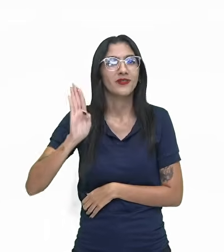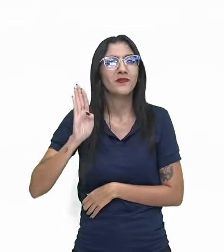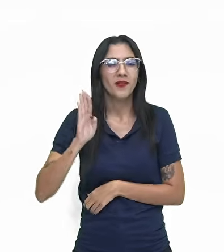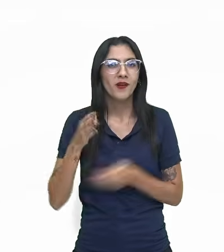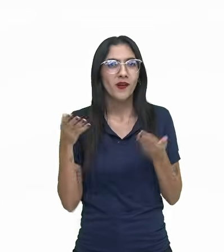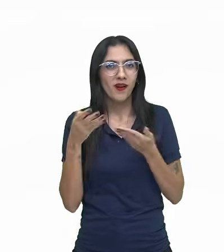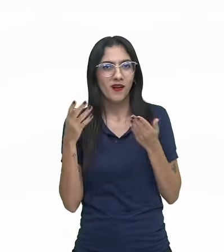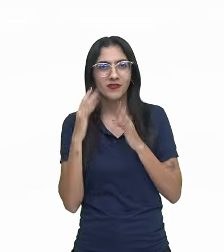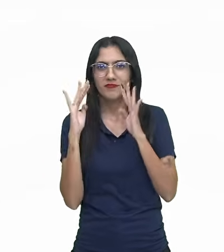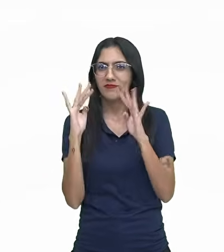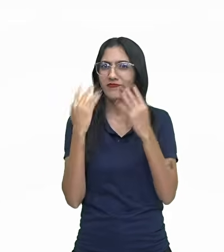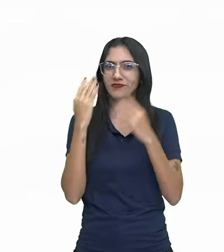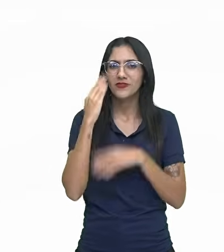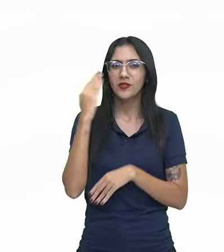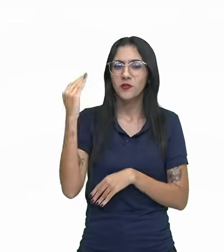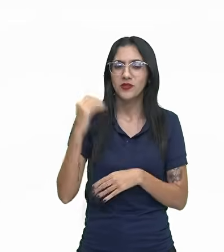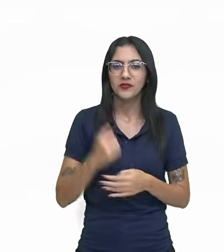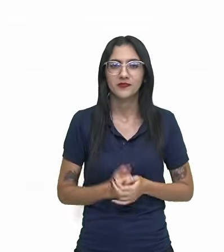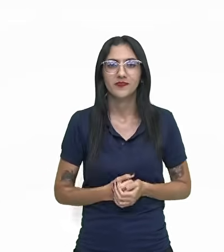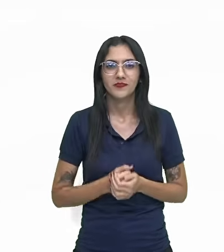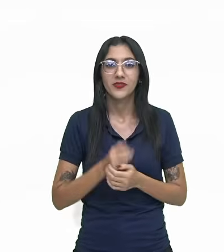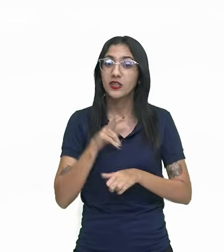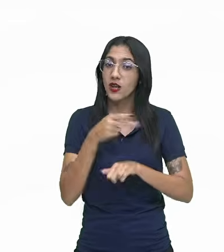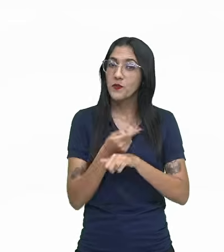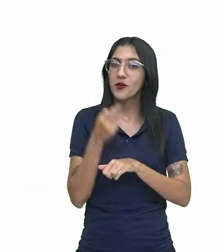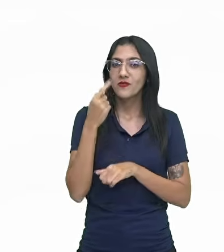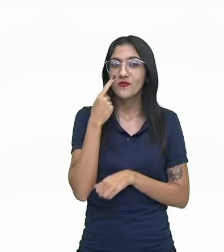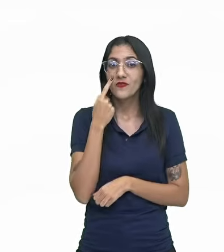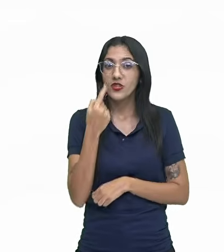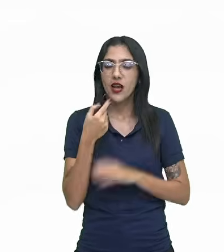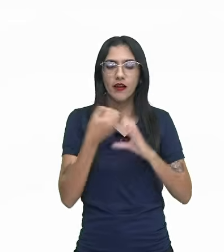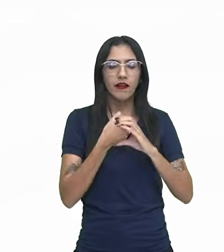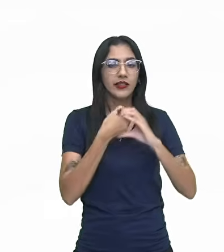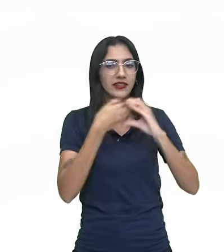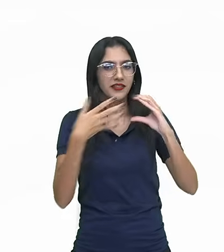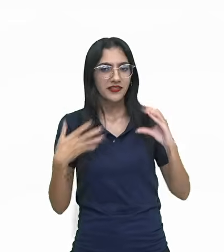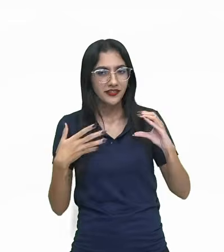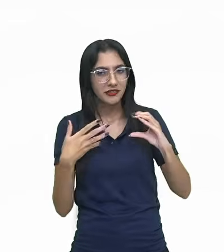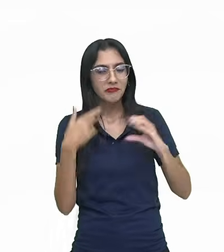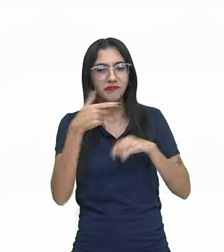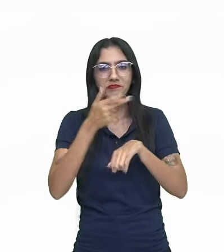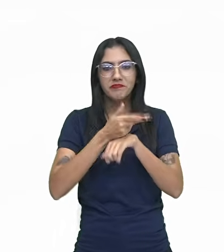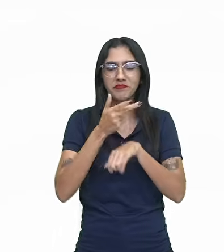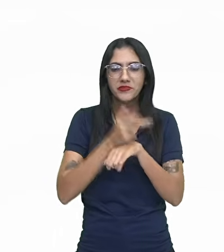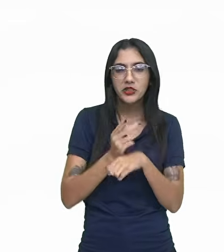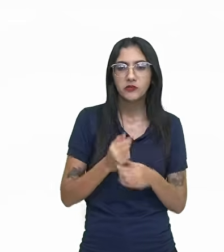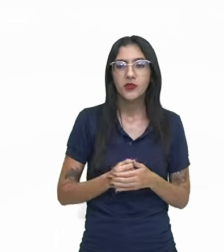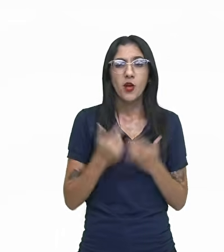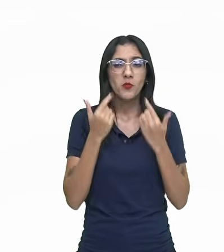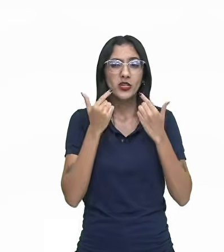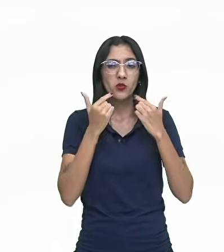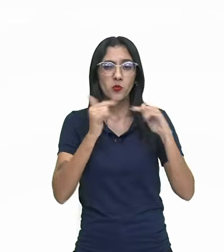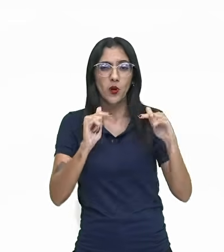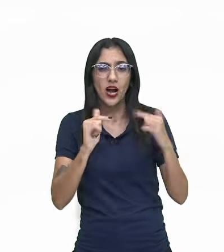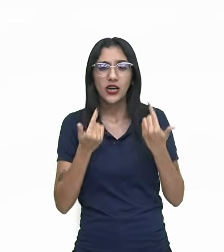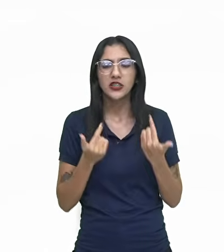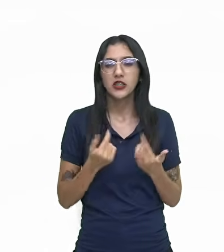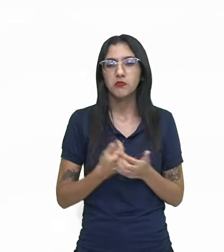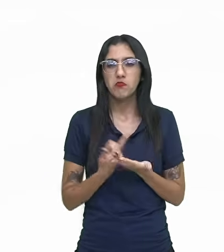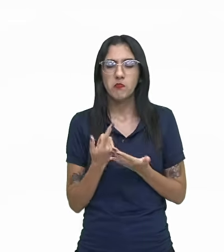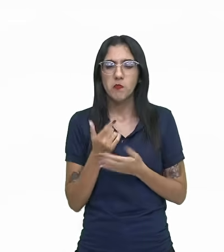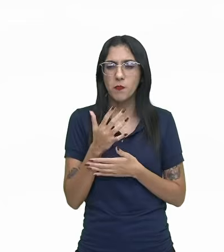vertente aí de produção. Depois nós vimos as características do vlog, linguagem mista, menos monitoramento da